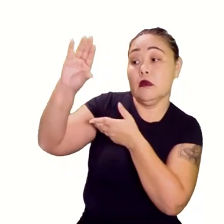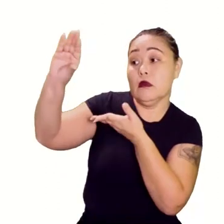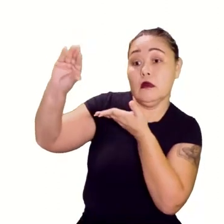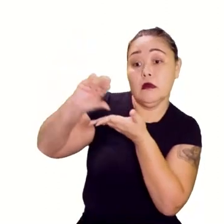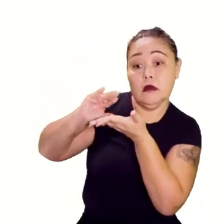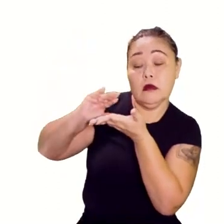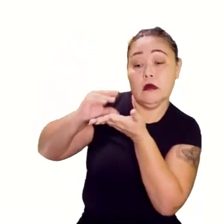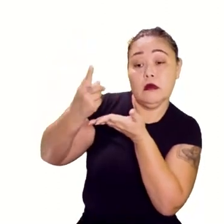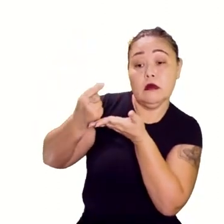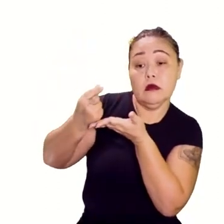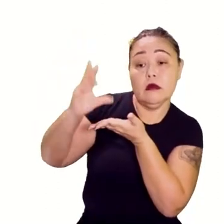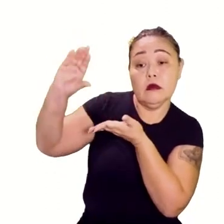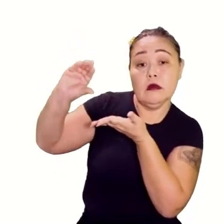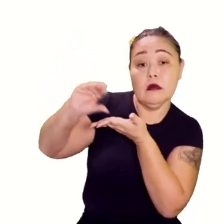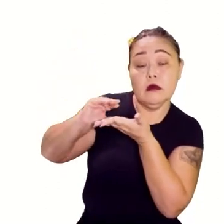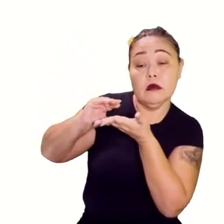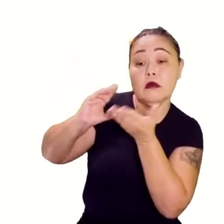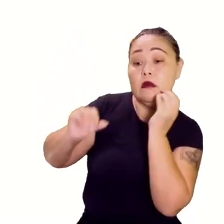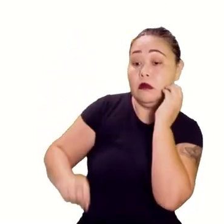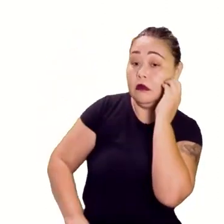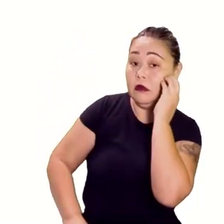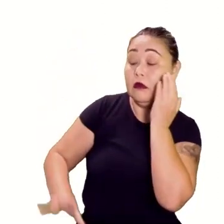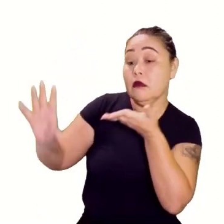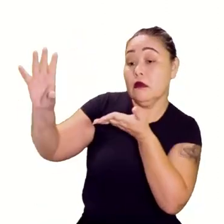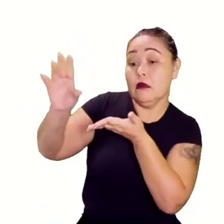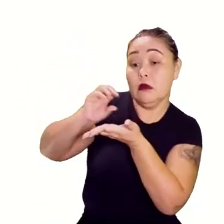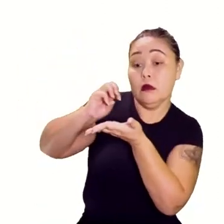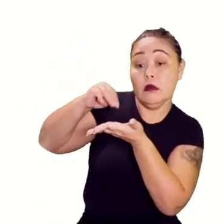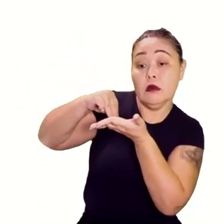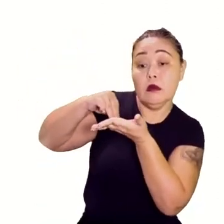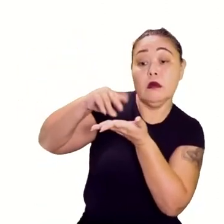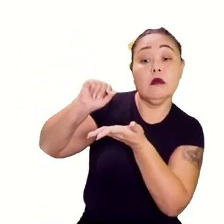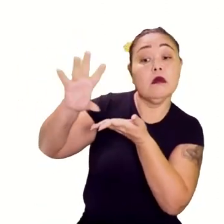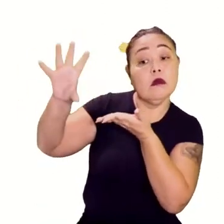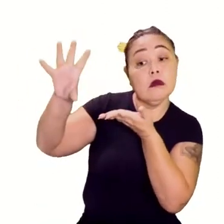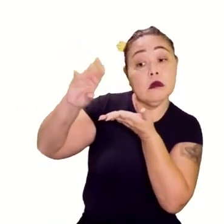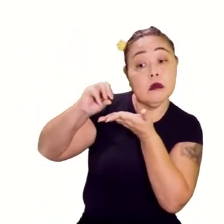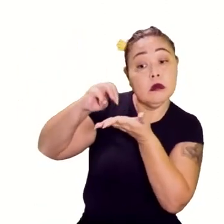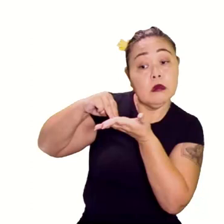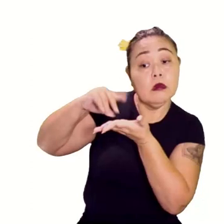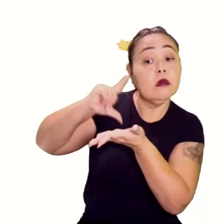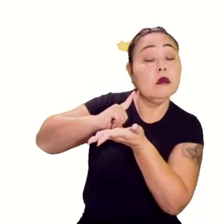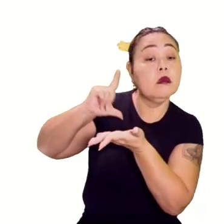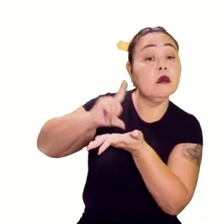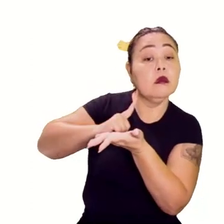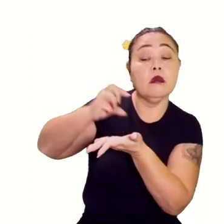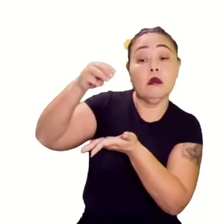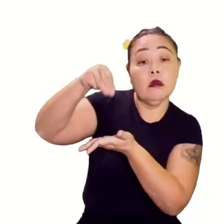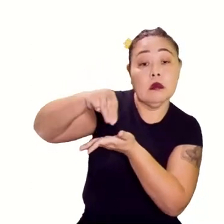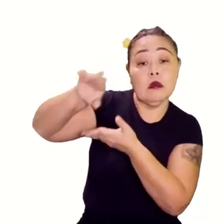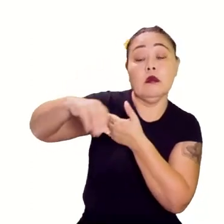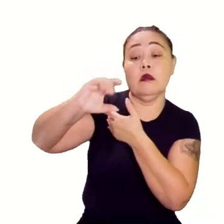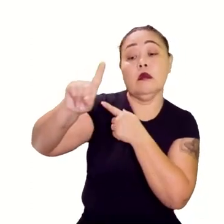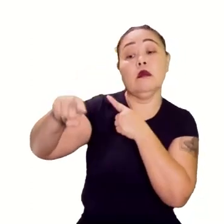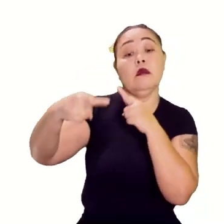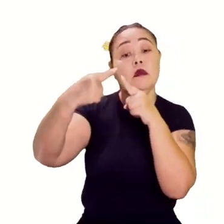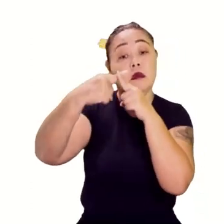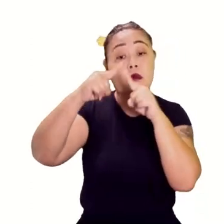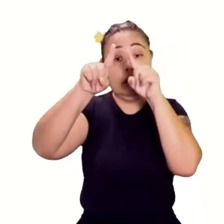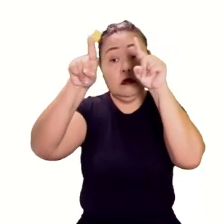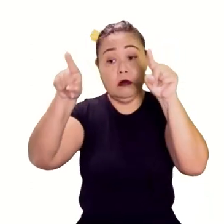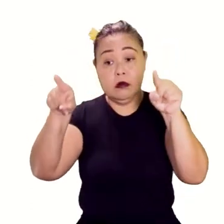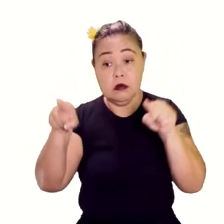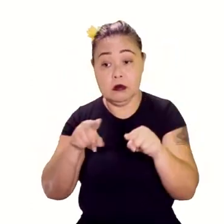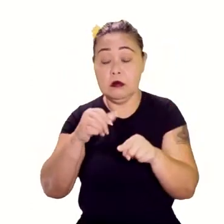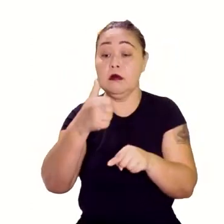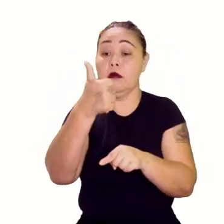montante, né? Vai pegar um vermelhinho aqui, senão não dá, né? Na fórmula de montante, a gente tem assim, ó, M é igual a C